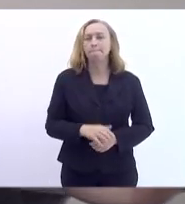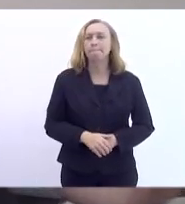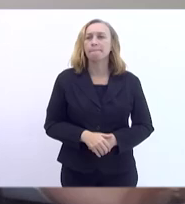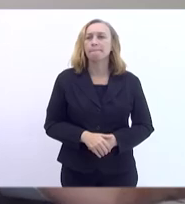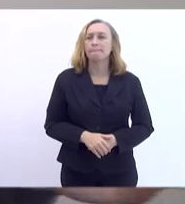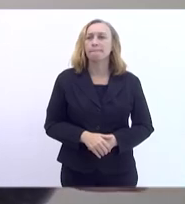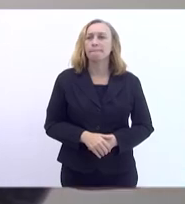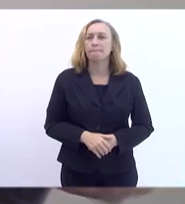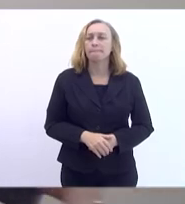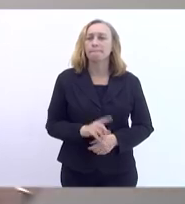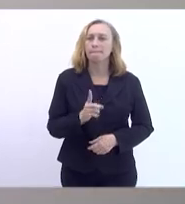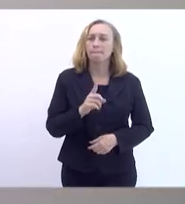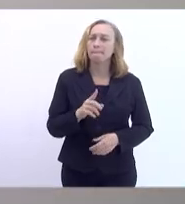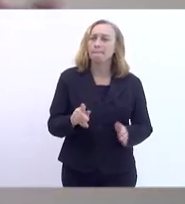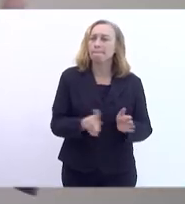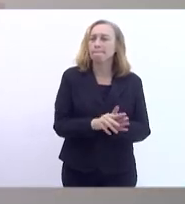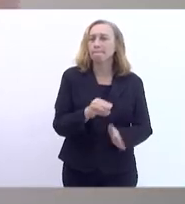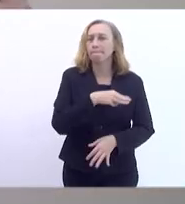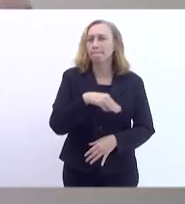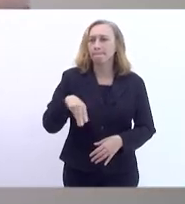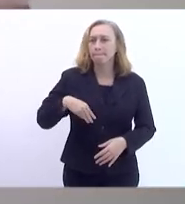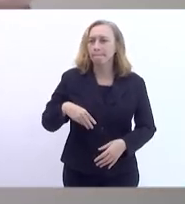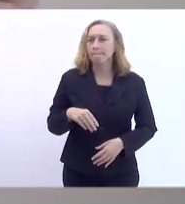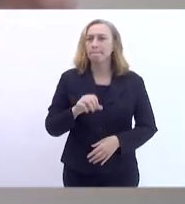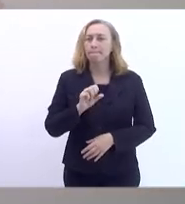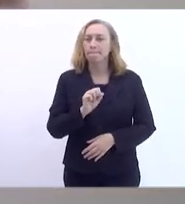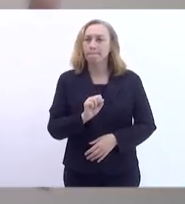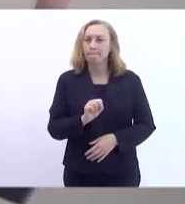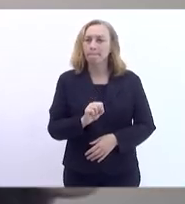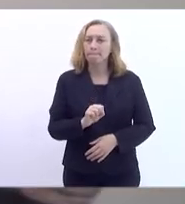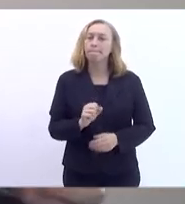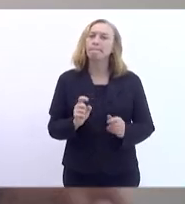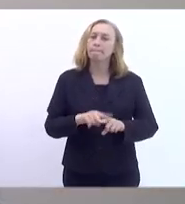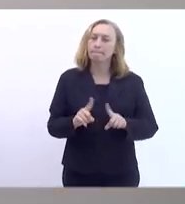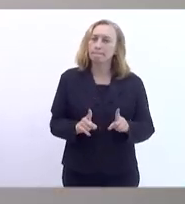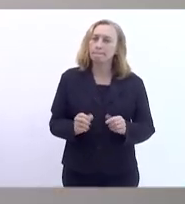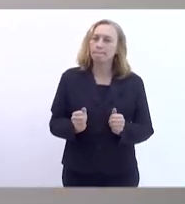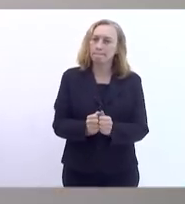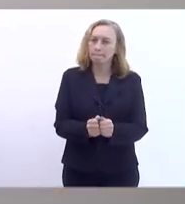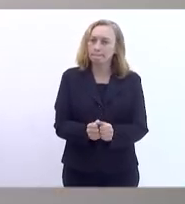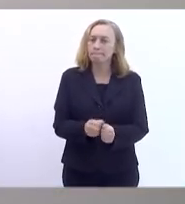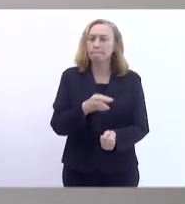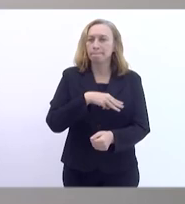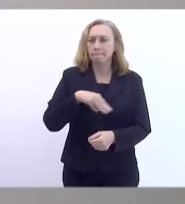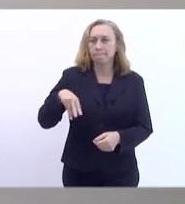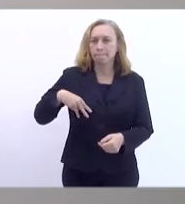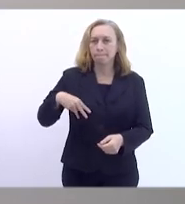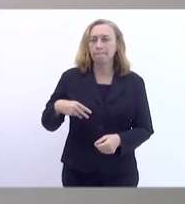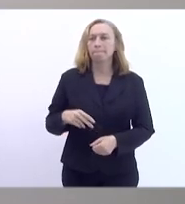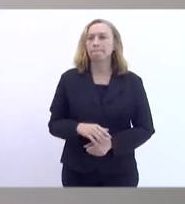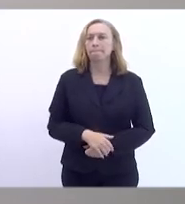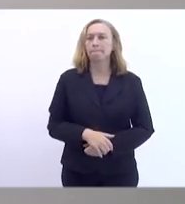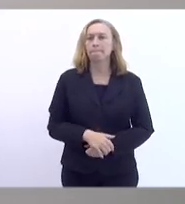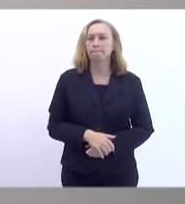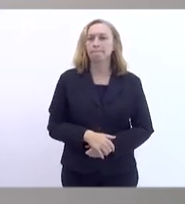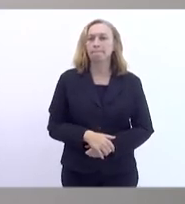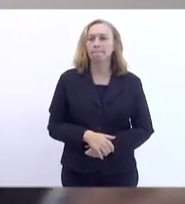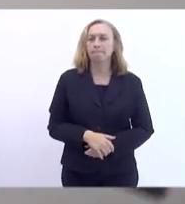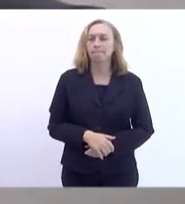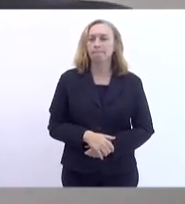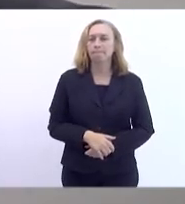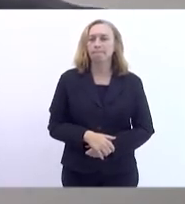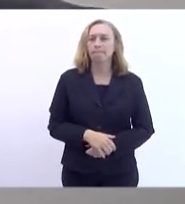é a solução não foi do Ministério Público uma solução da qual o Ministério Público participou ativamente sim mas foi uma solução